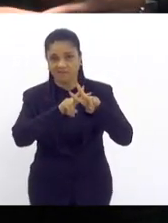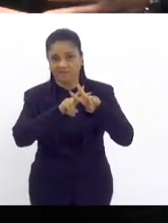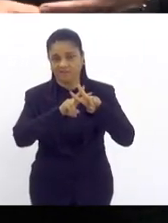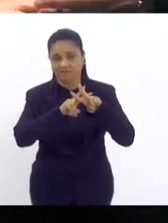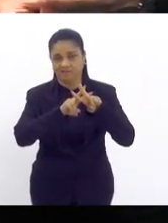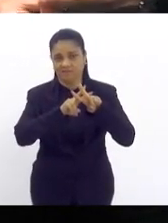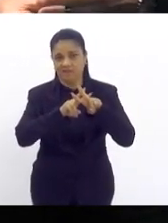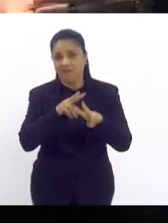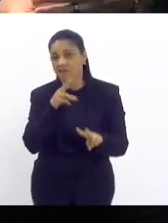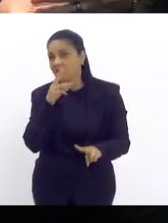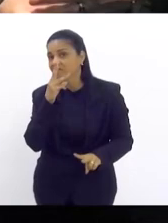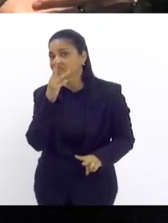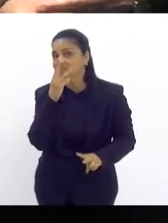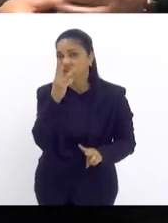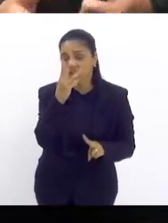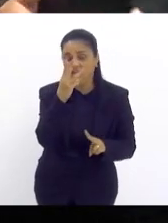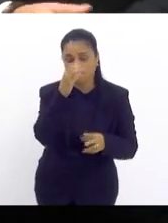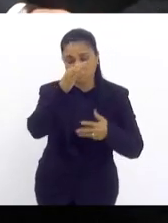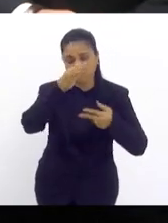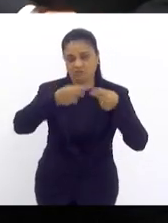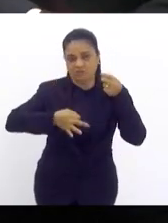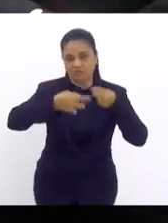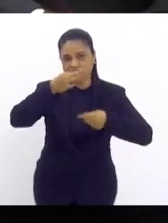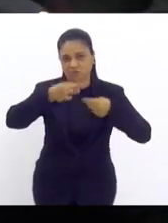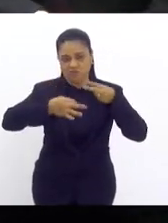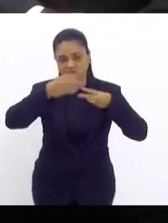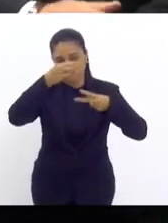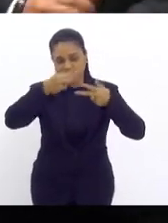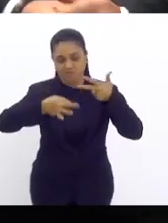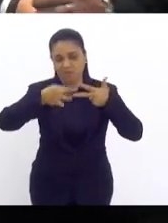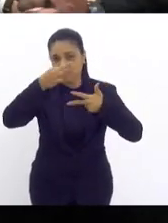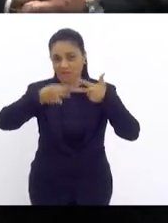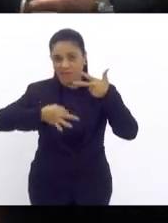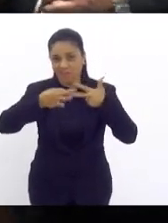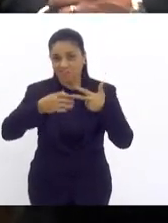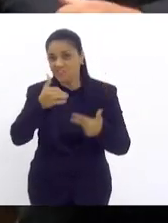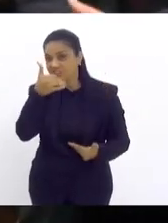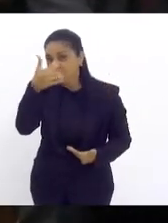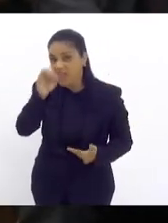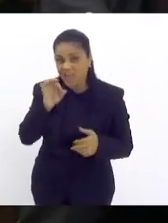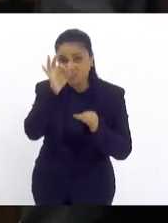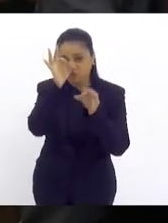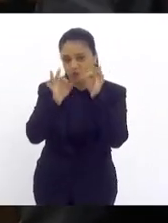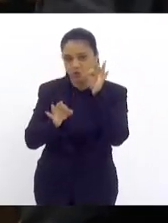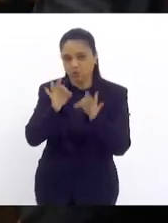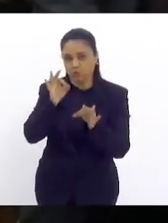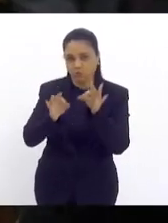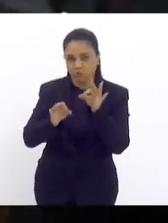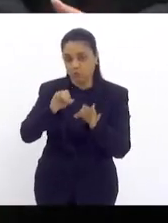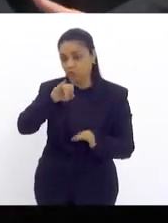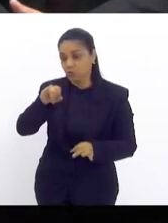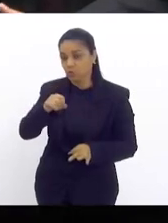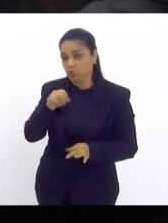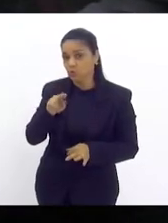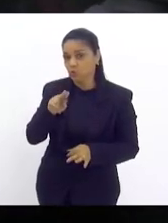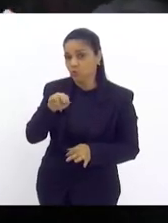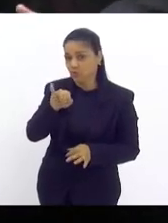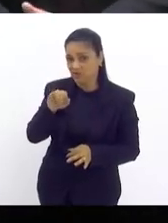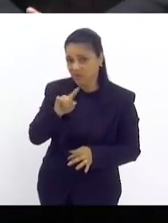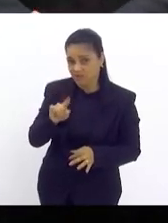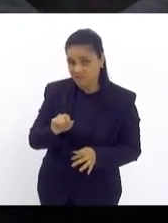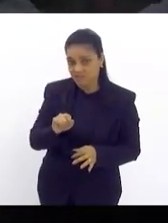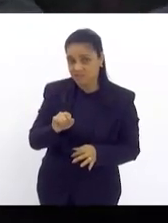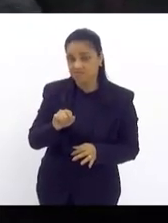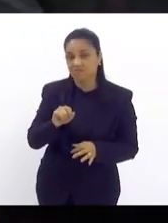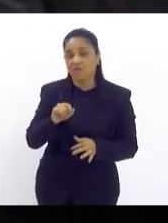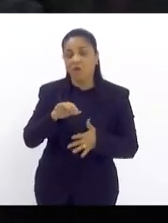em três instâncias e por 10 juízes é esse né O líder do